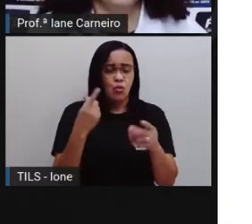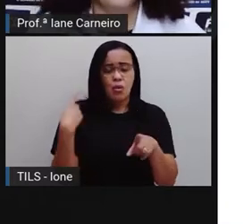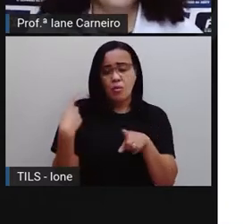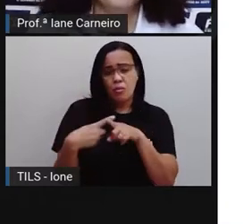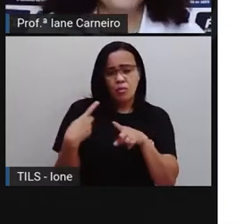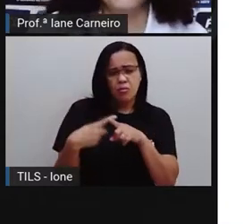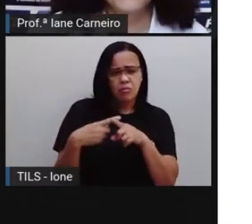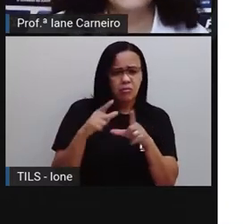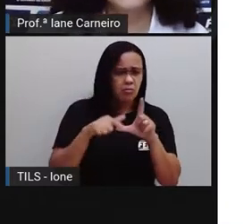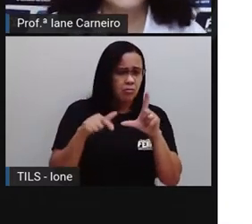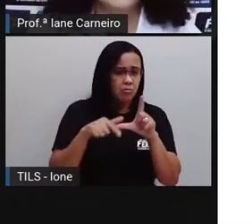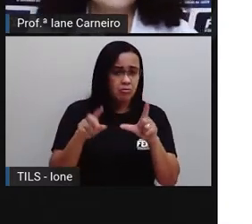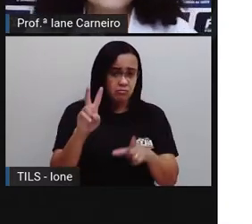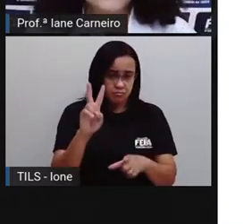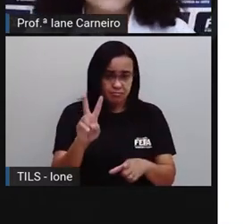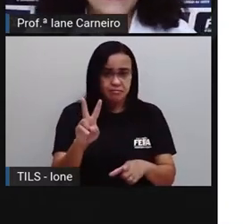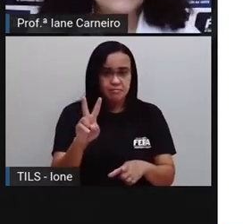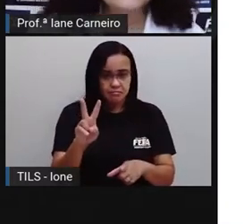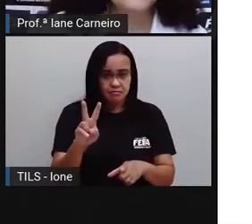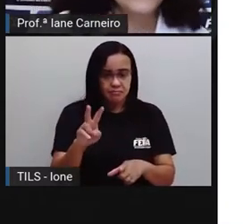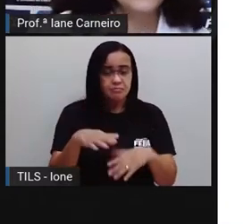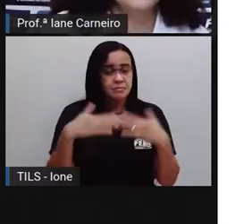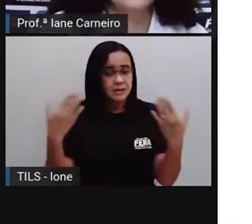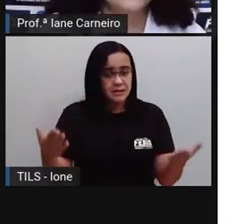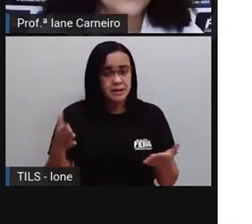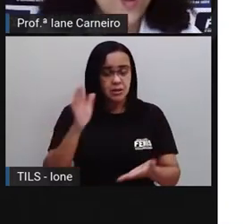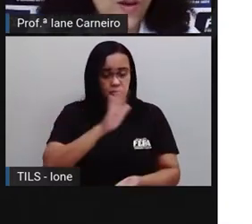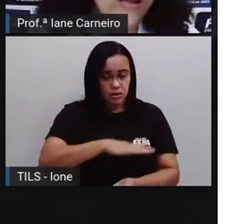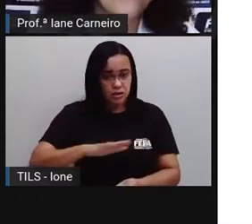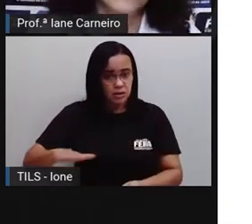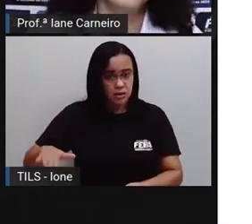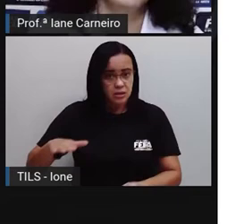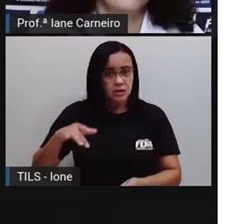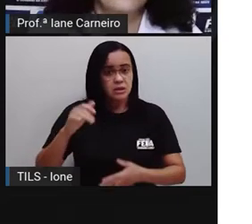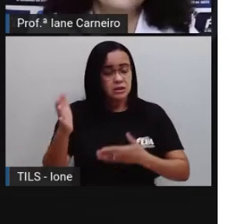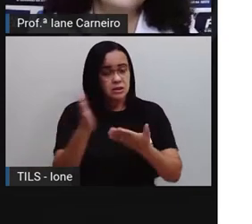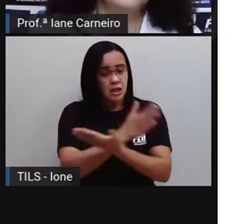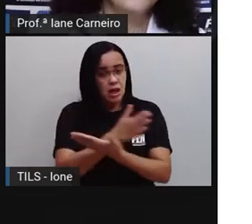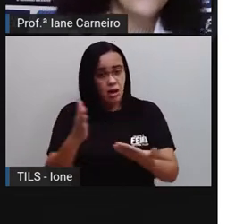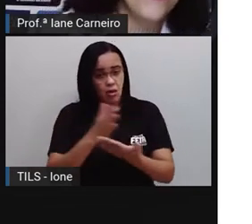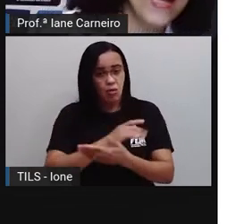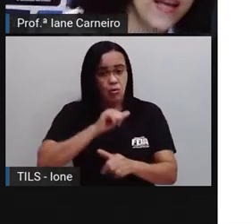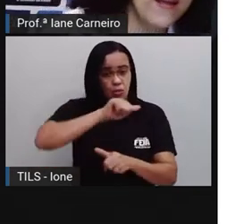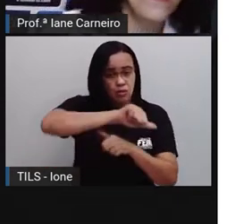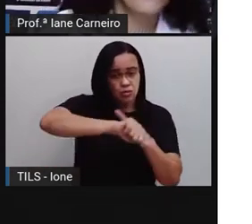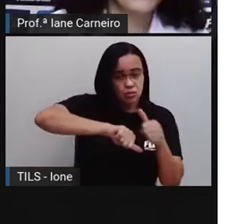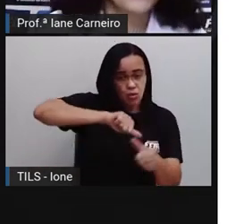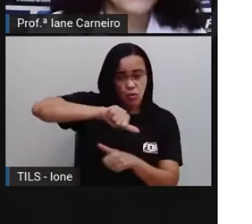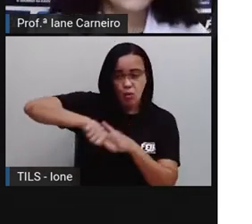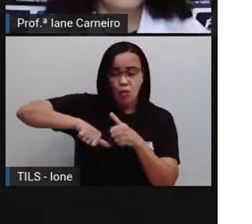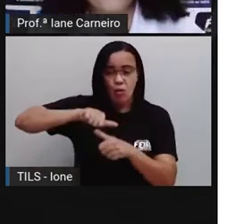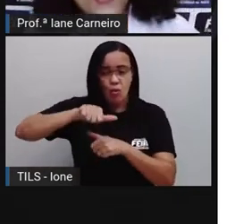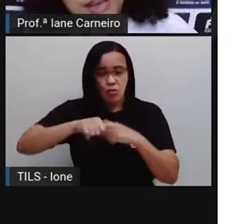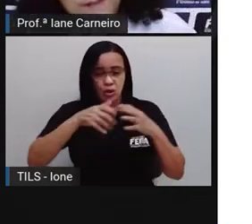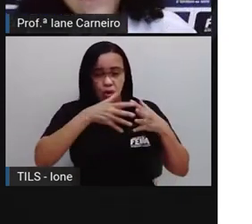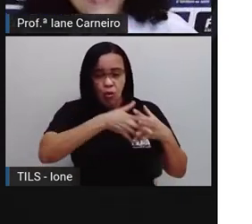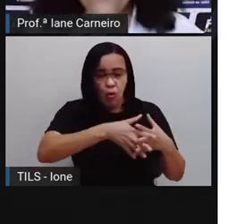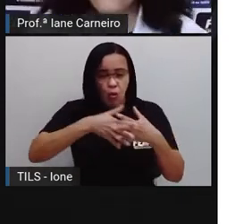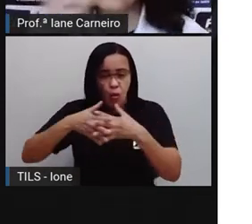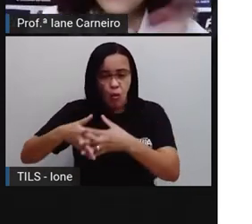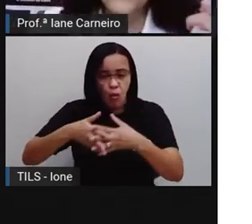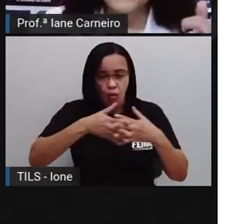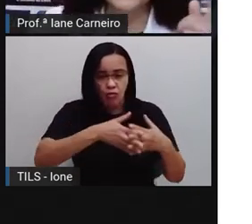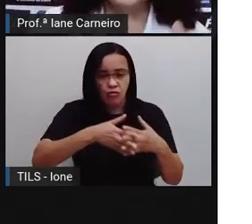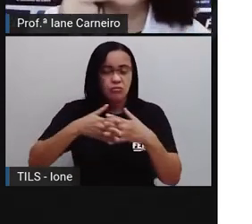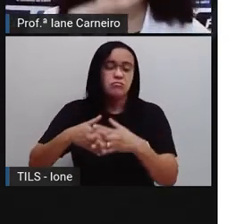sua letra V tem como eu já falei tem crianças que às vezes trocam né a letra C pela letra V